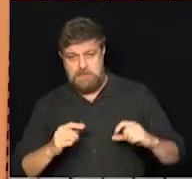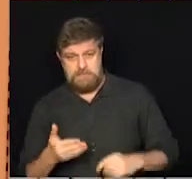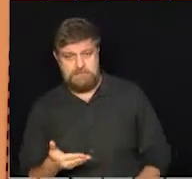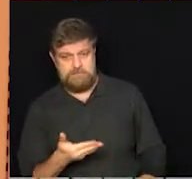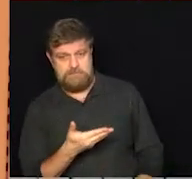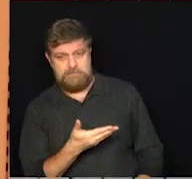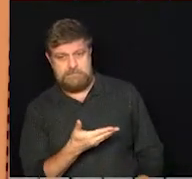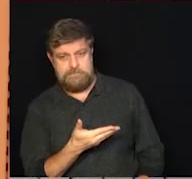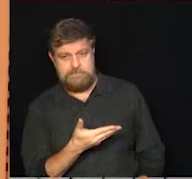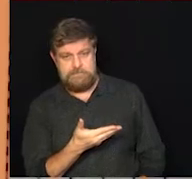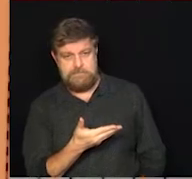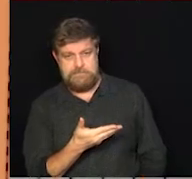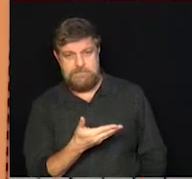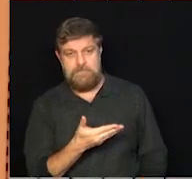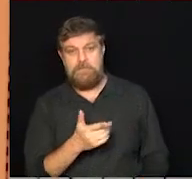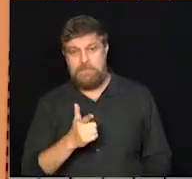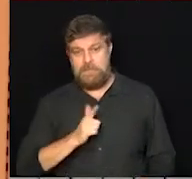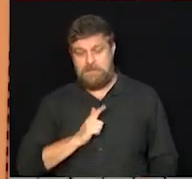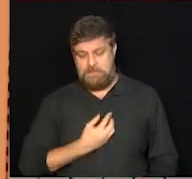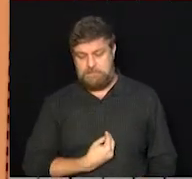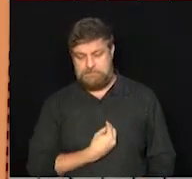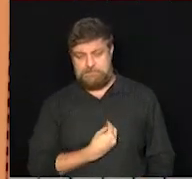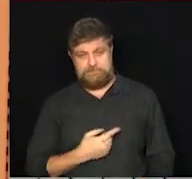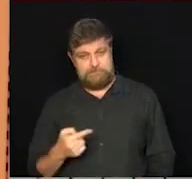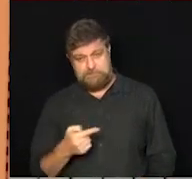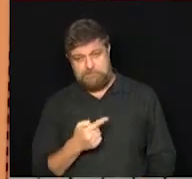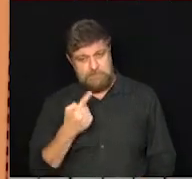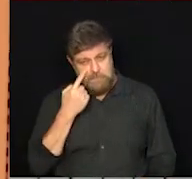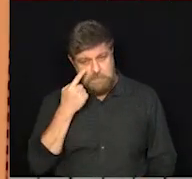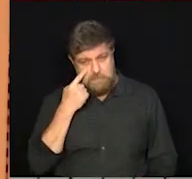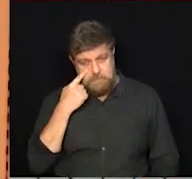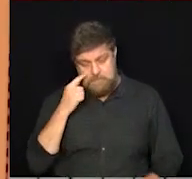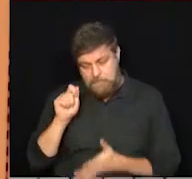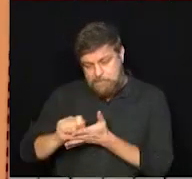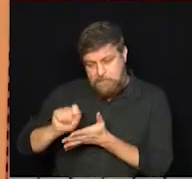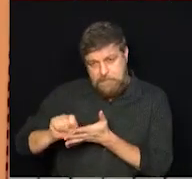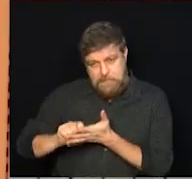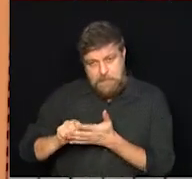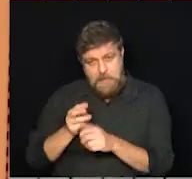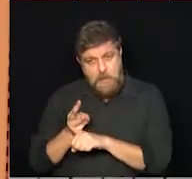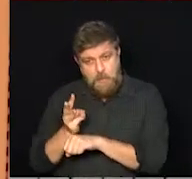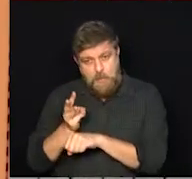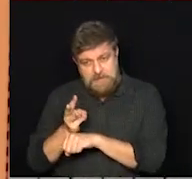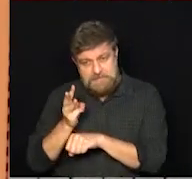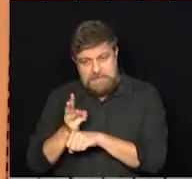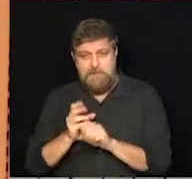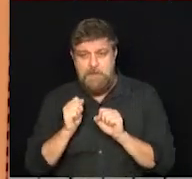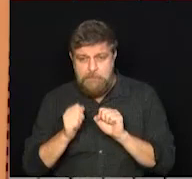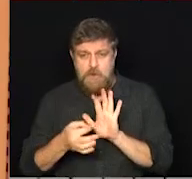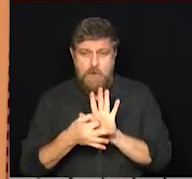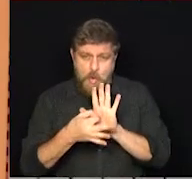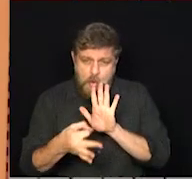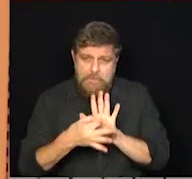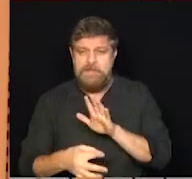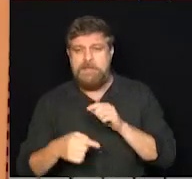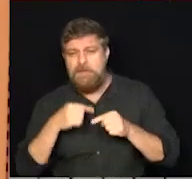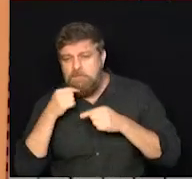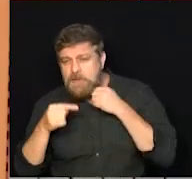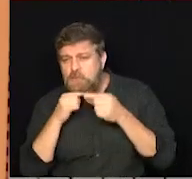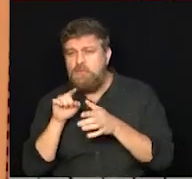aparecer a está na tela para que as pessoas possam acompanha a e também